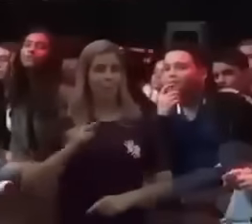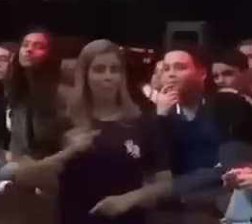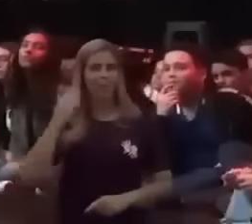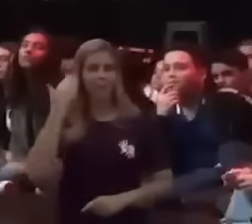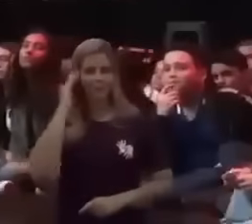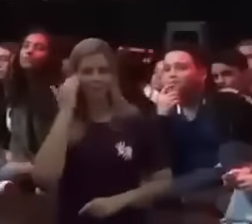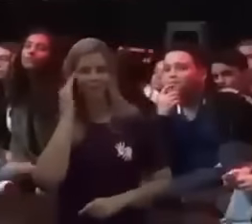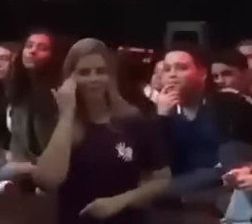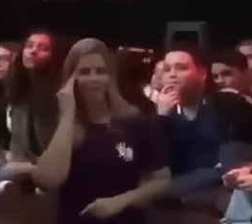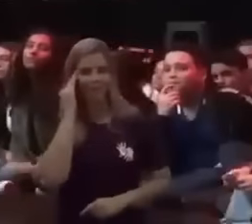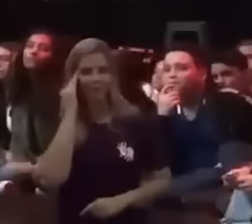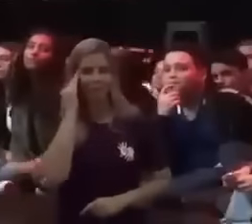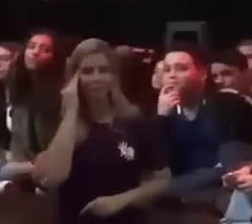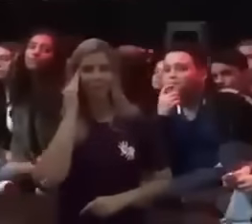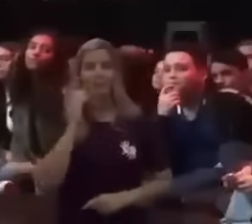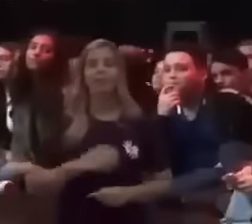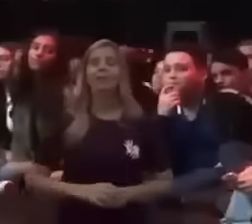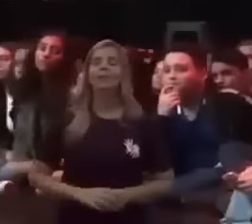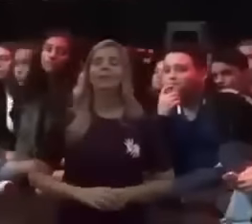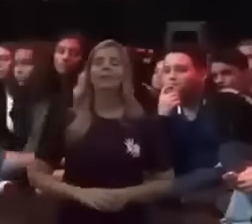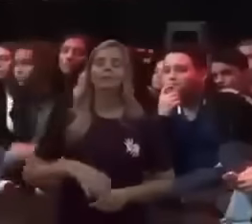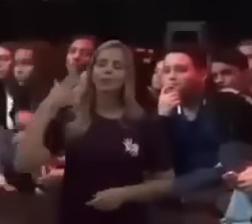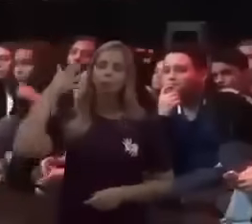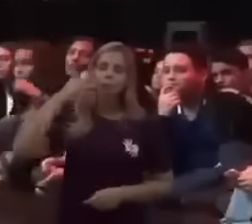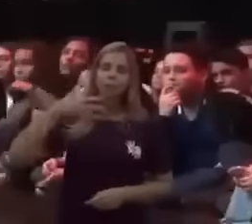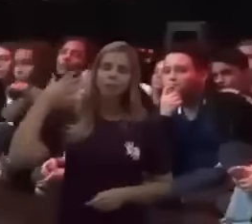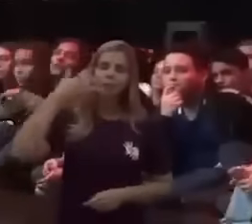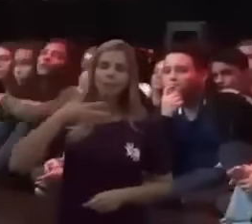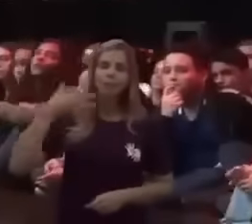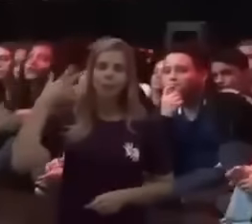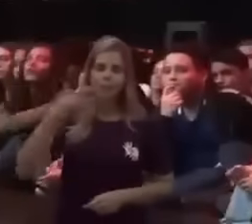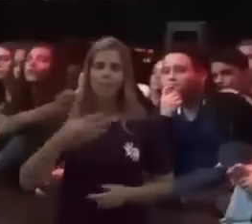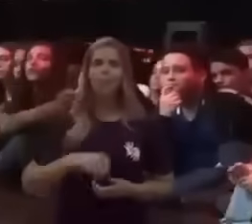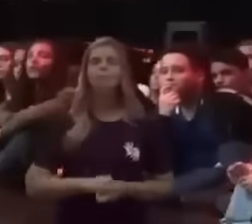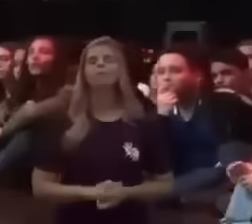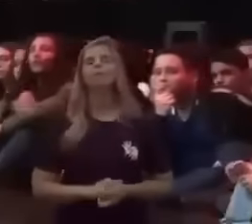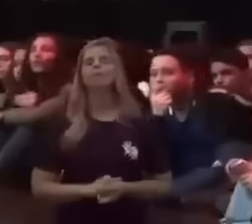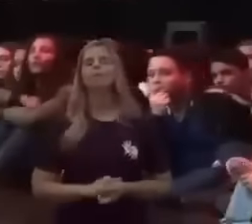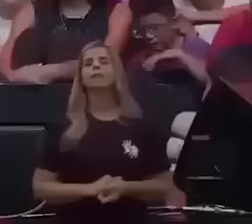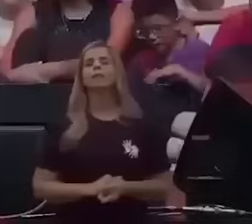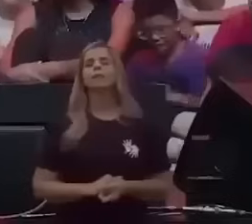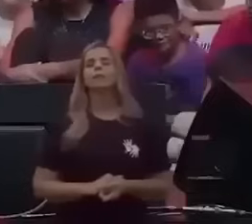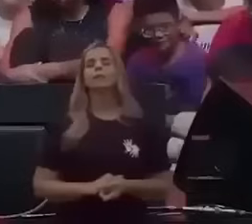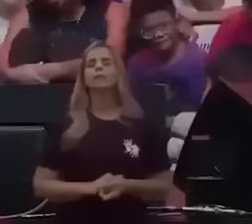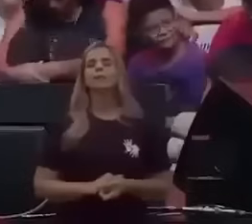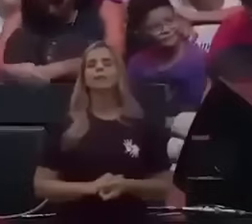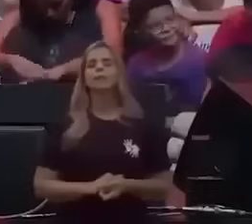tanto isso que no seu sermão em Jerusalém, ele diz que Jesus e não ele é a pedra.